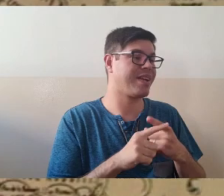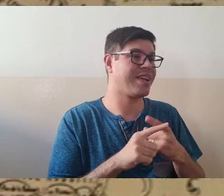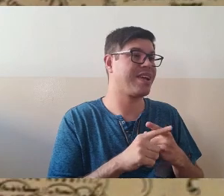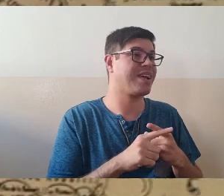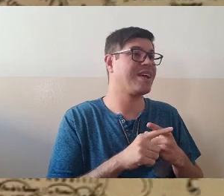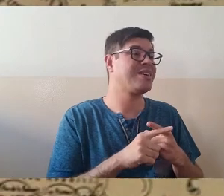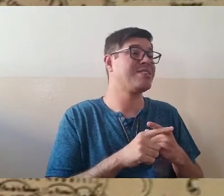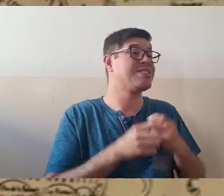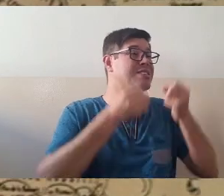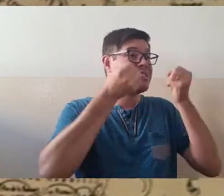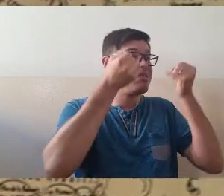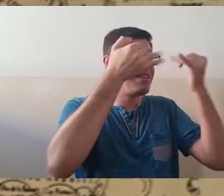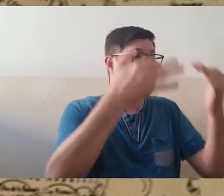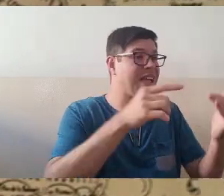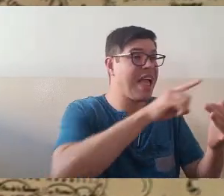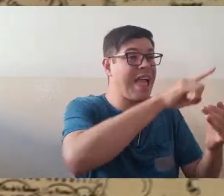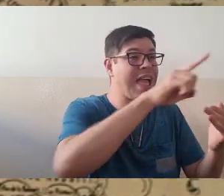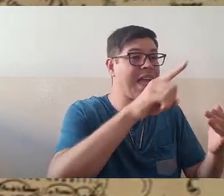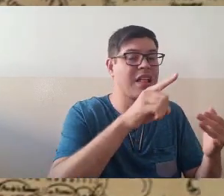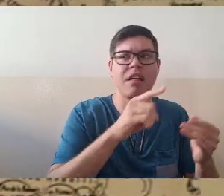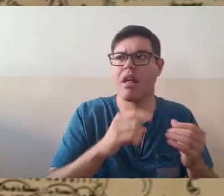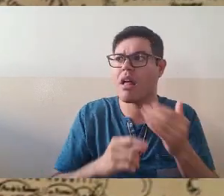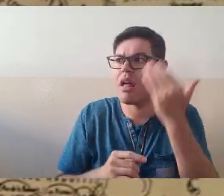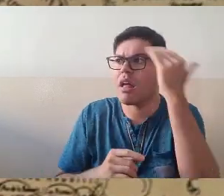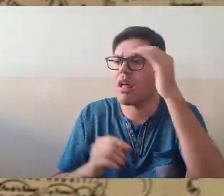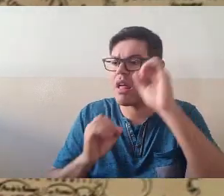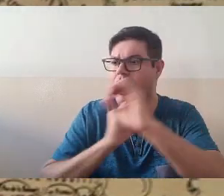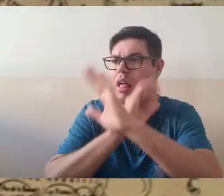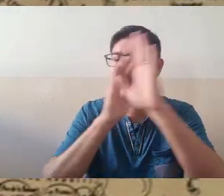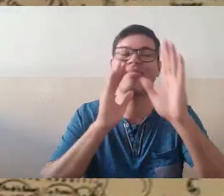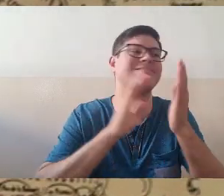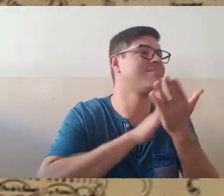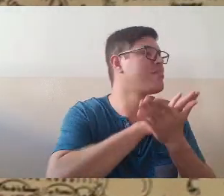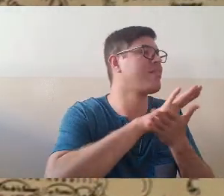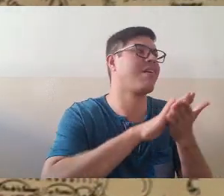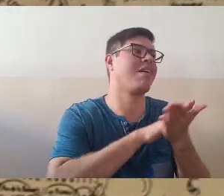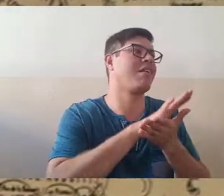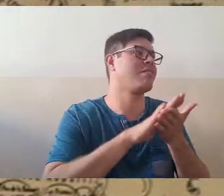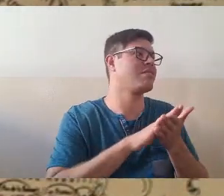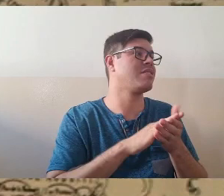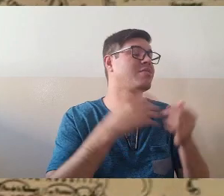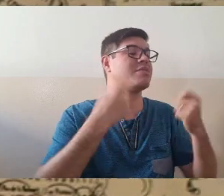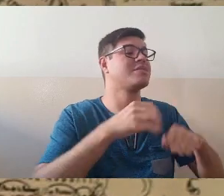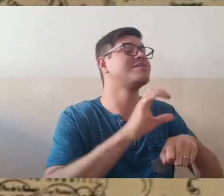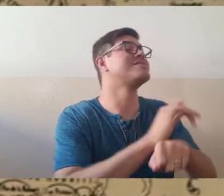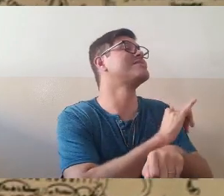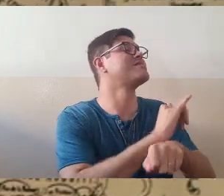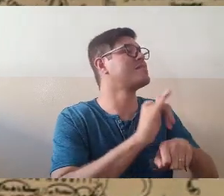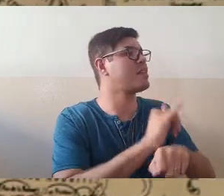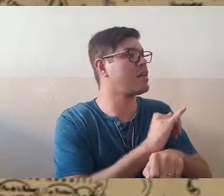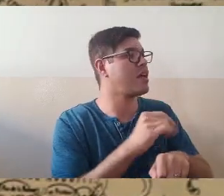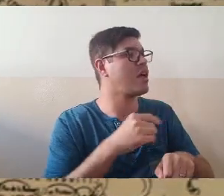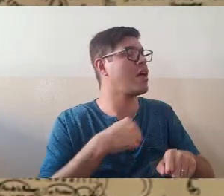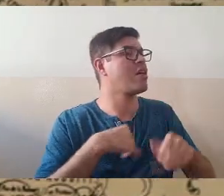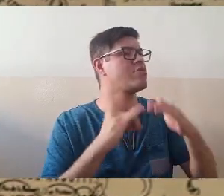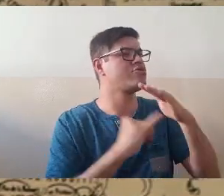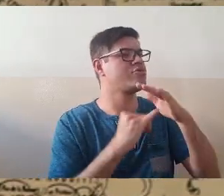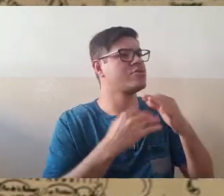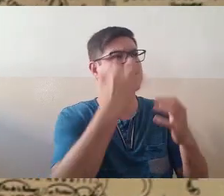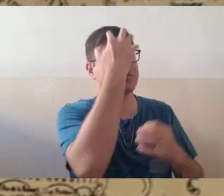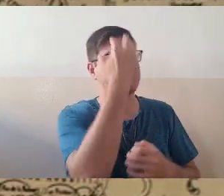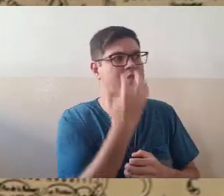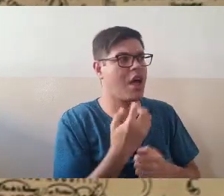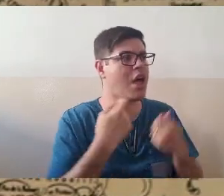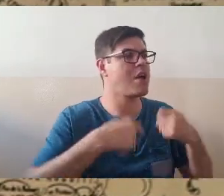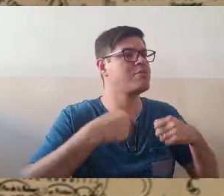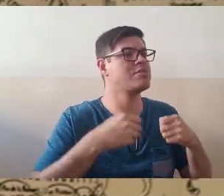comunidade. E aí a gente entra naquilo que nós estamos falando, da estratégia. De você entender, poxa, eu tenho uma instituição séria que está